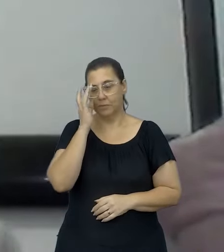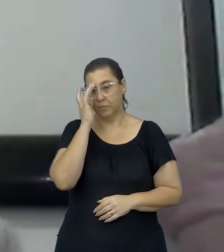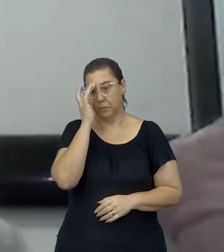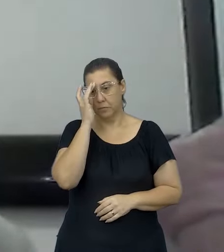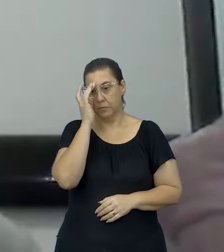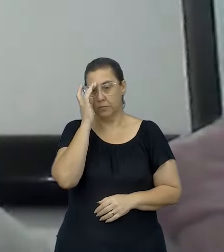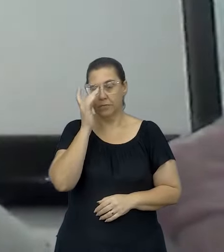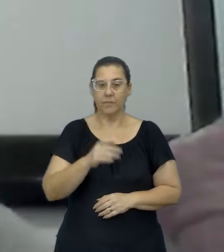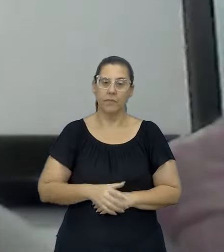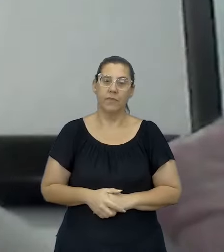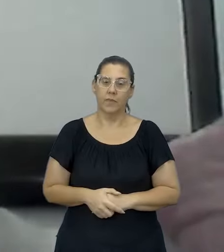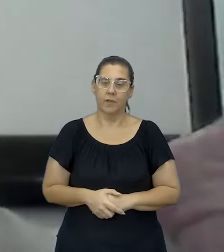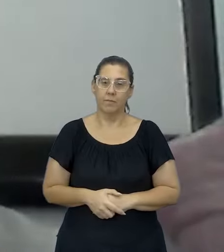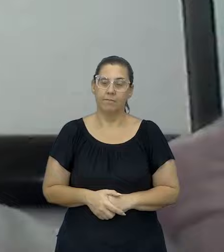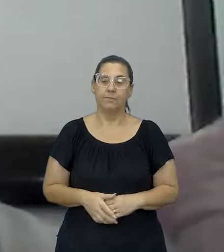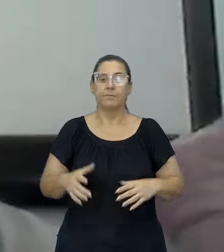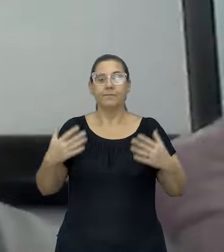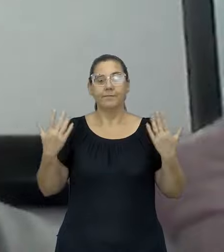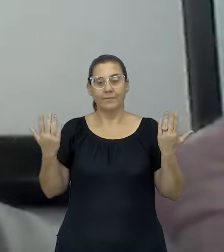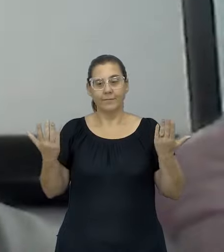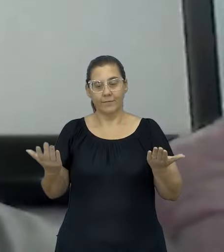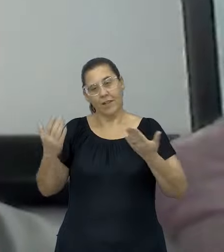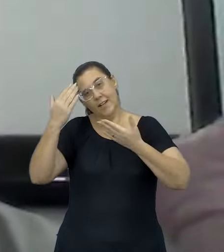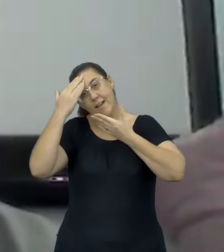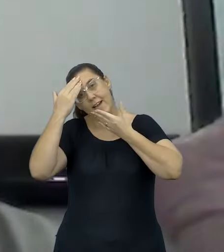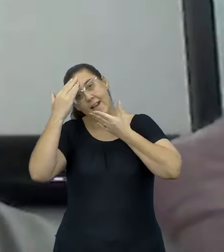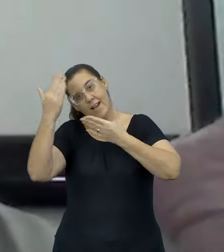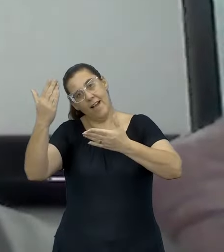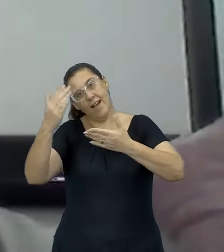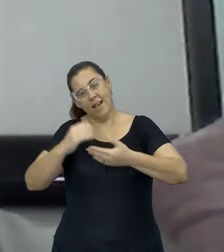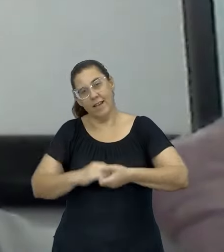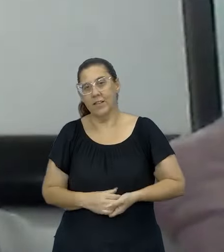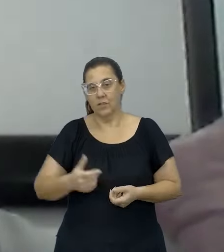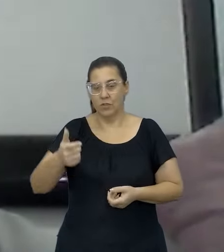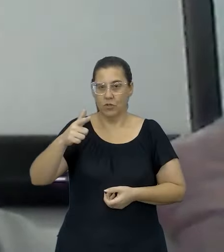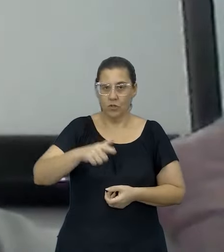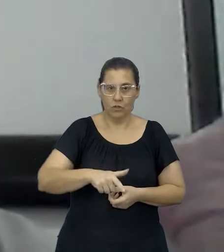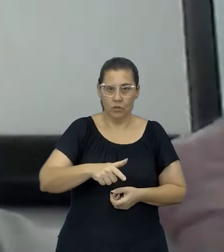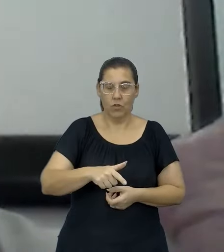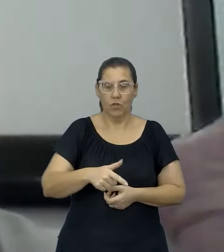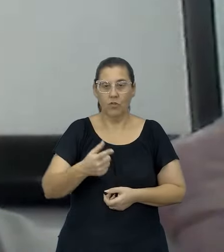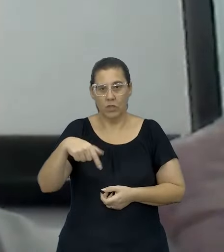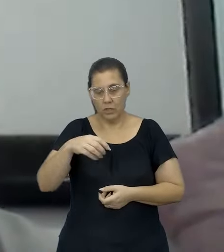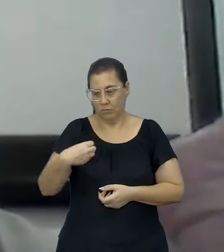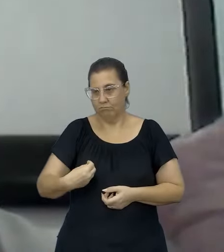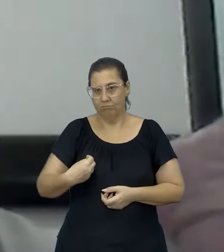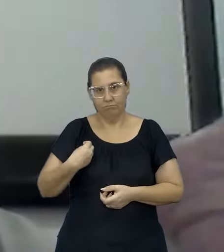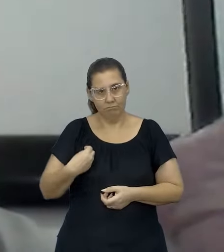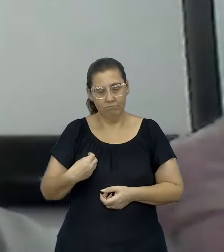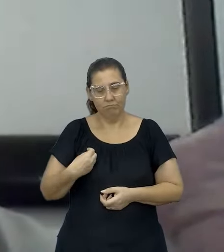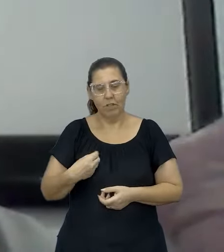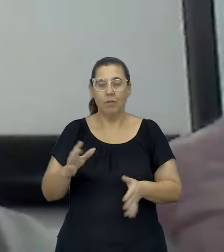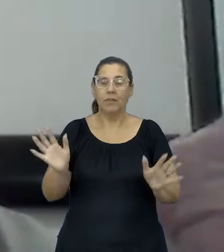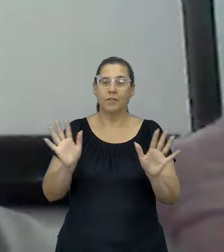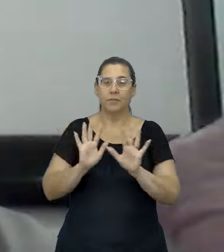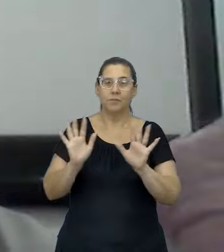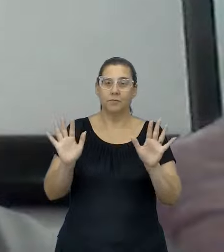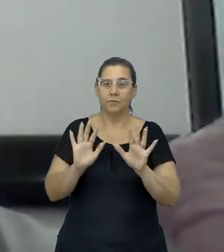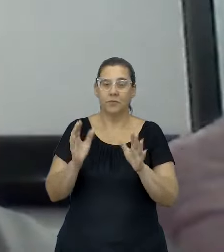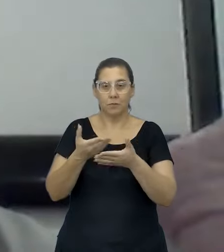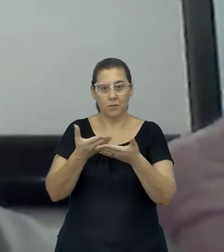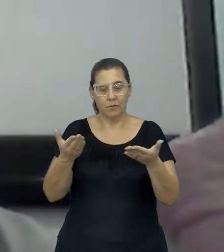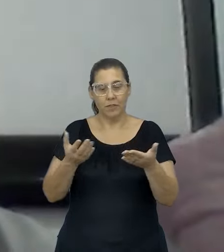Muito bem. Então, eu agradeço, né, mais uma vez a presença e me despeço de